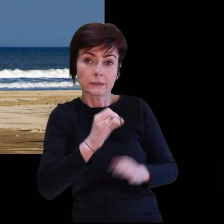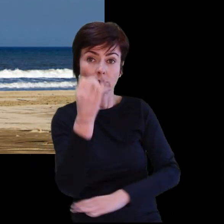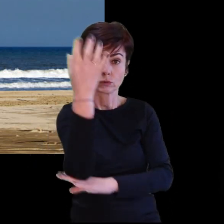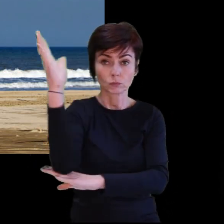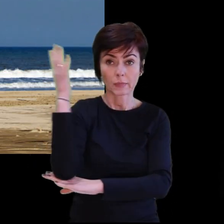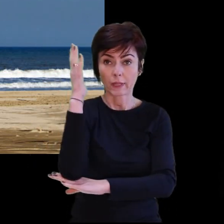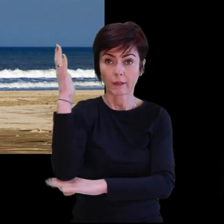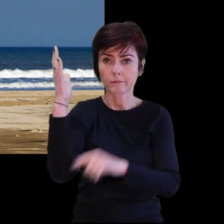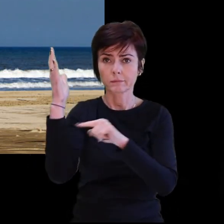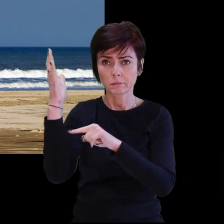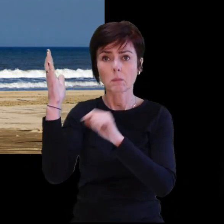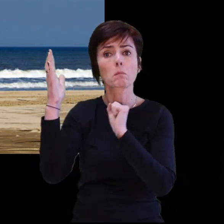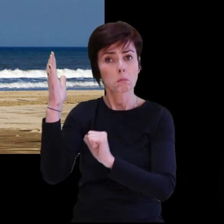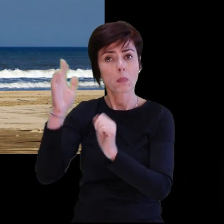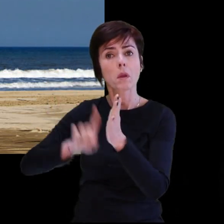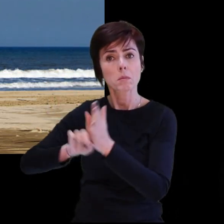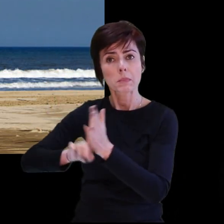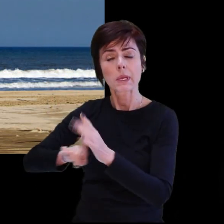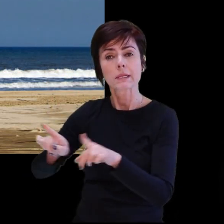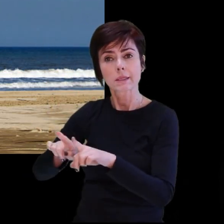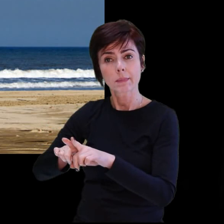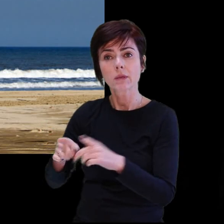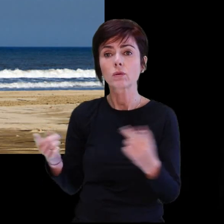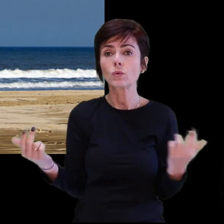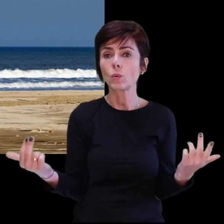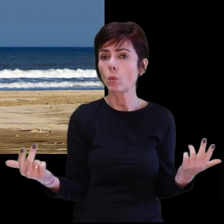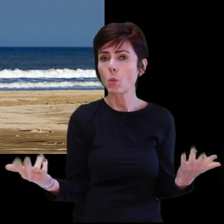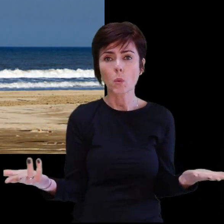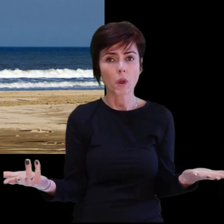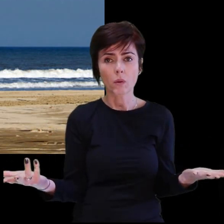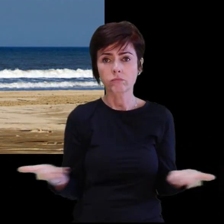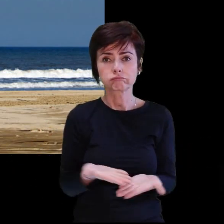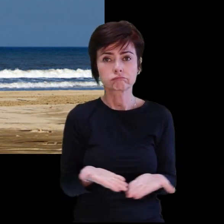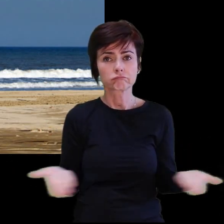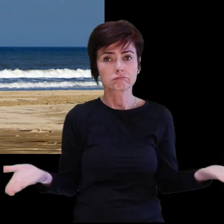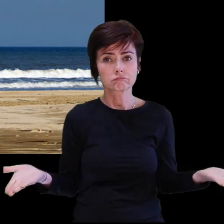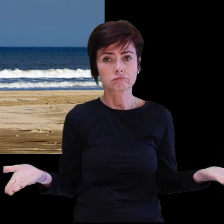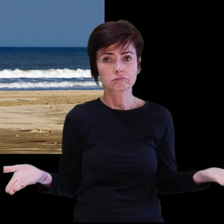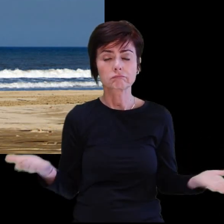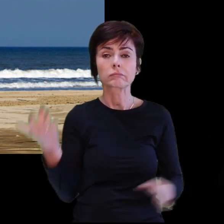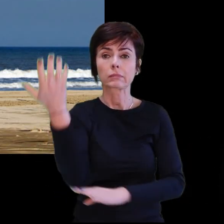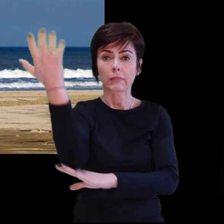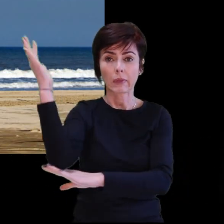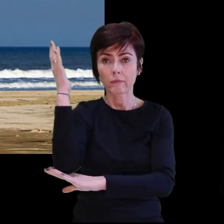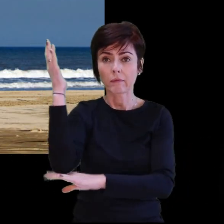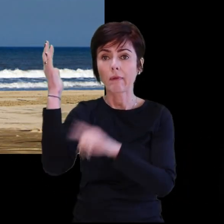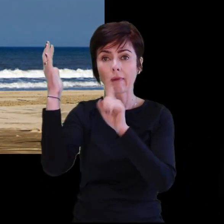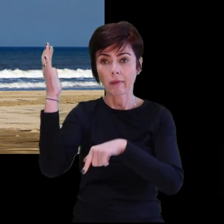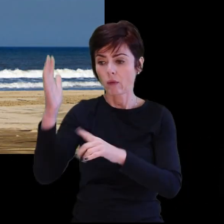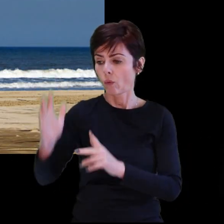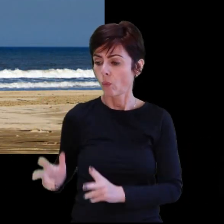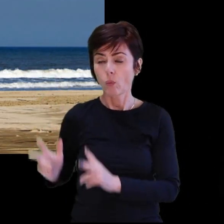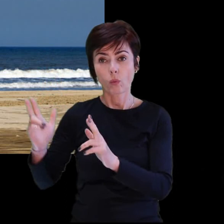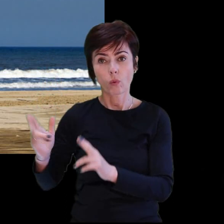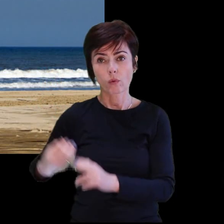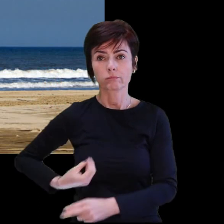estudo uma árvore na floresta amazônica, ela pode ser um outro ecossistema, porque eu tenho uma série de coisas vivendo ali naquela árvore. Essa árvore passa a ser o